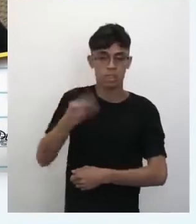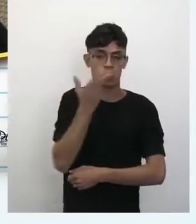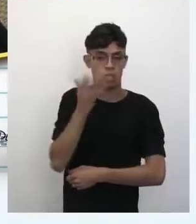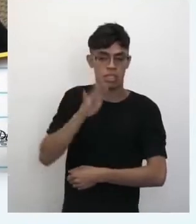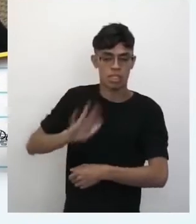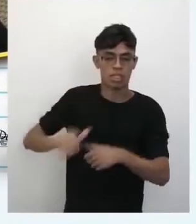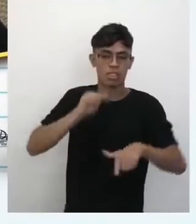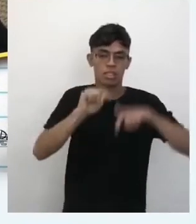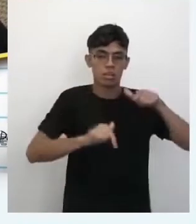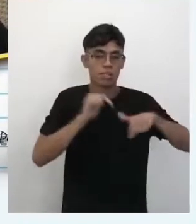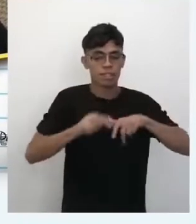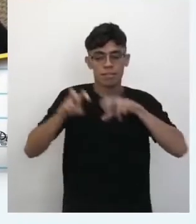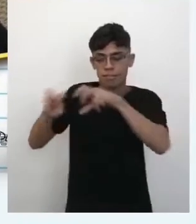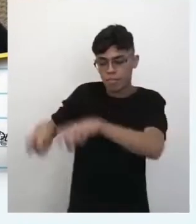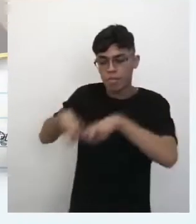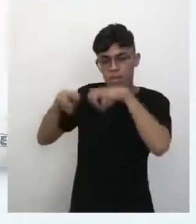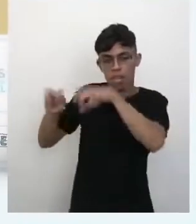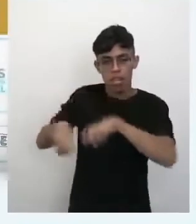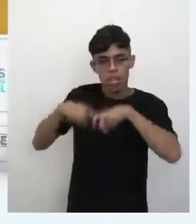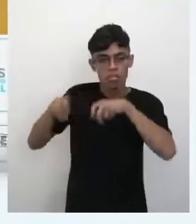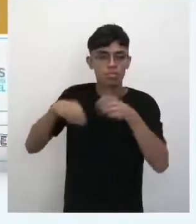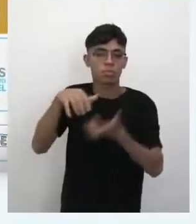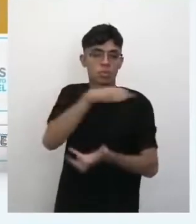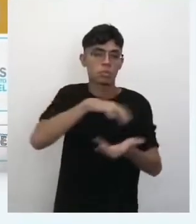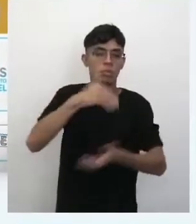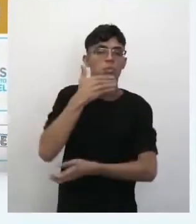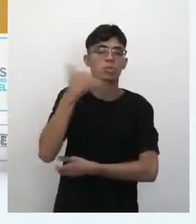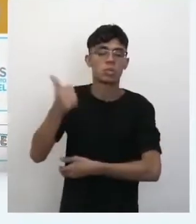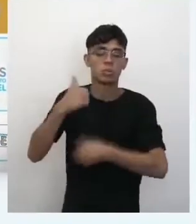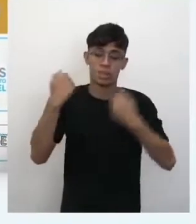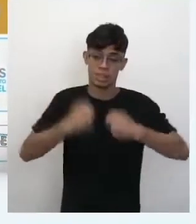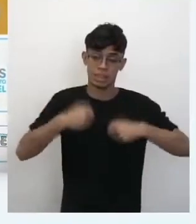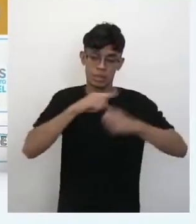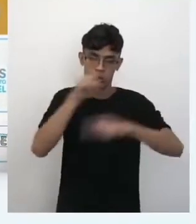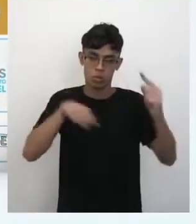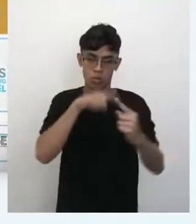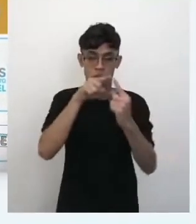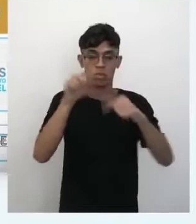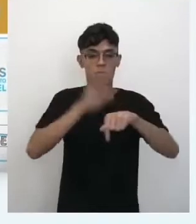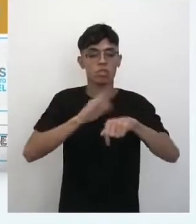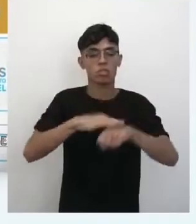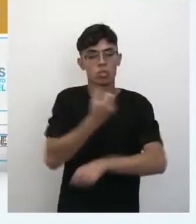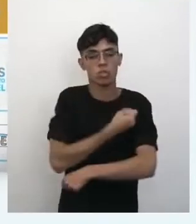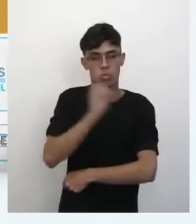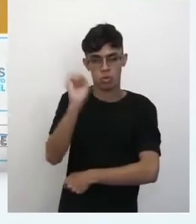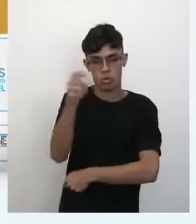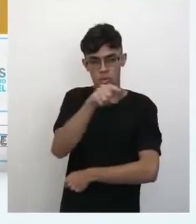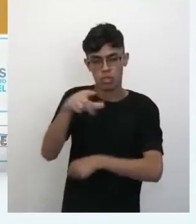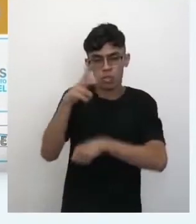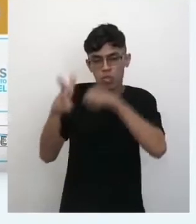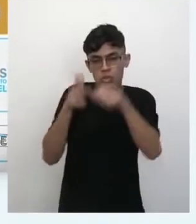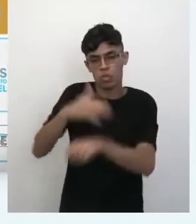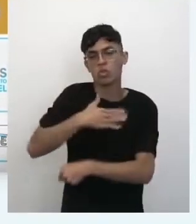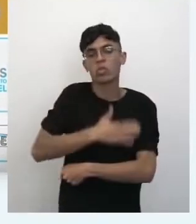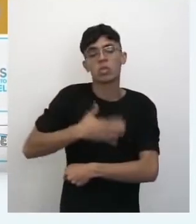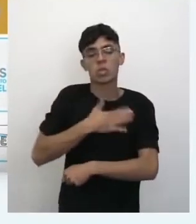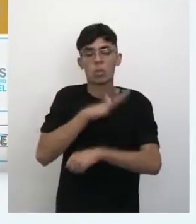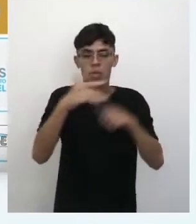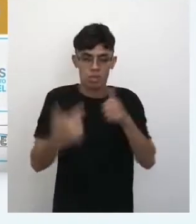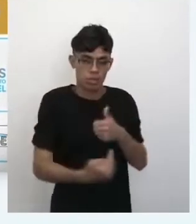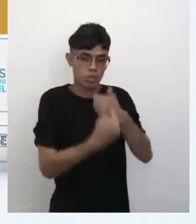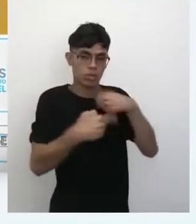no setor agrícola. Para um mundo melhor, busquemos então atingir o Objetivo 8. Se você gostou do vídeo, não deixe de curtir